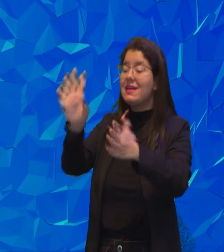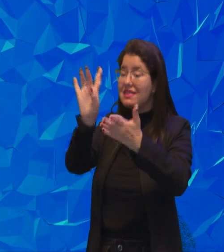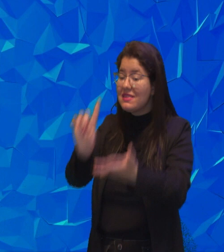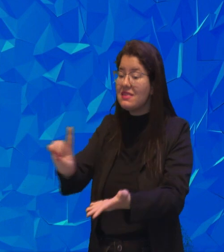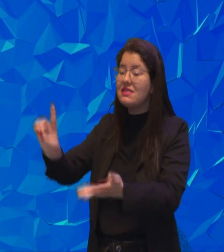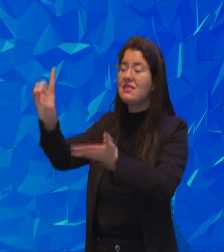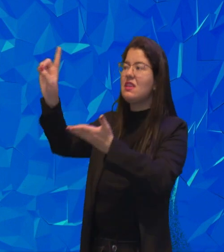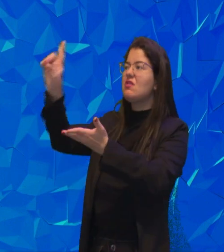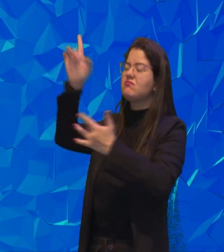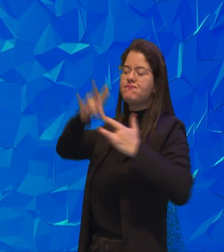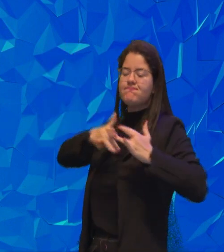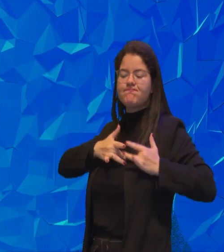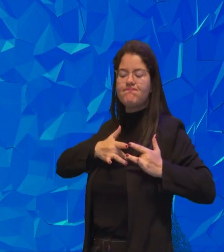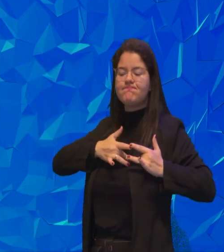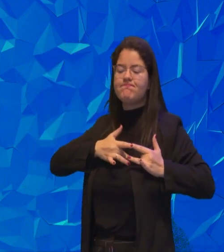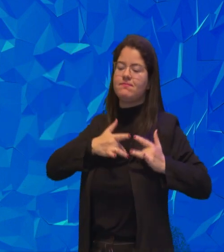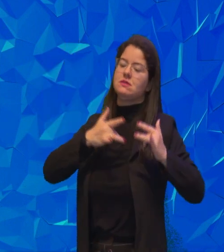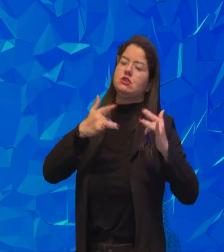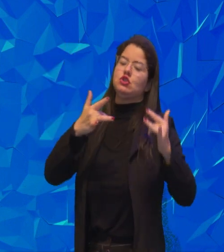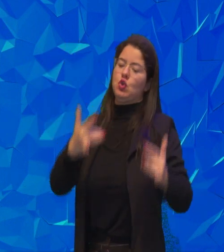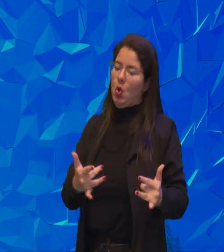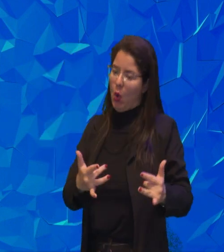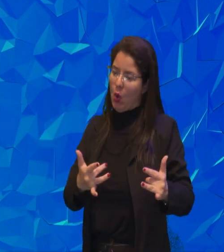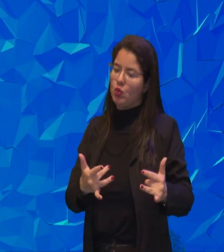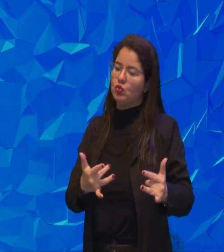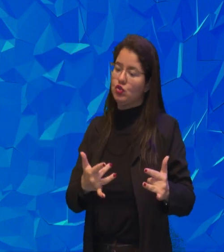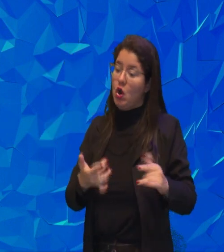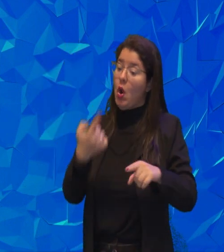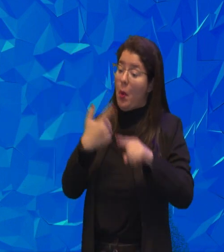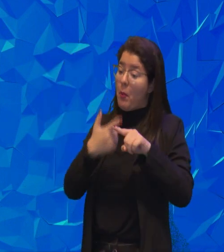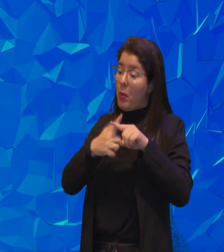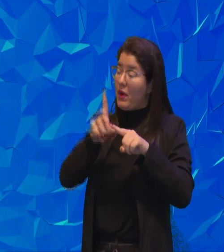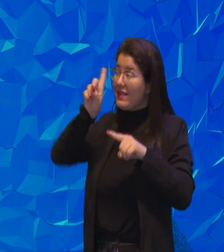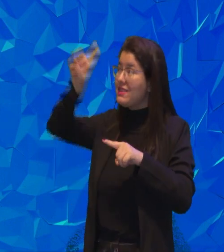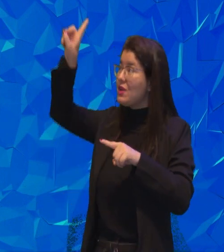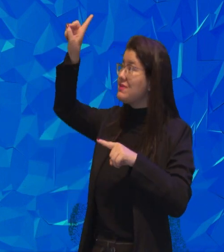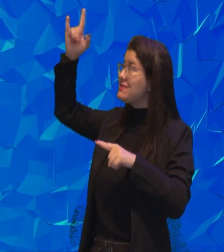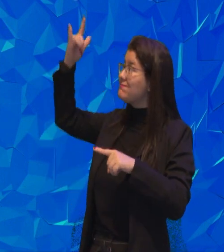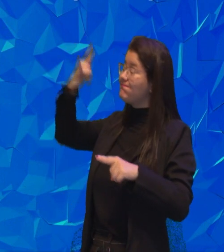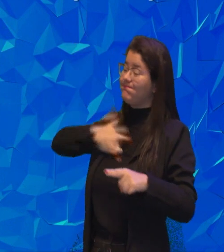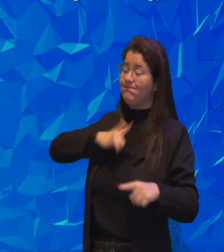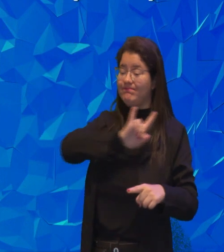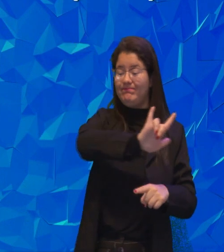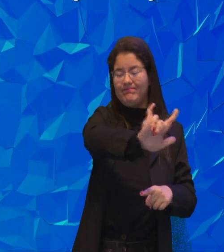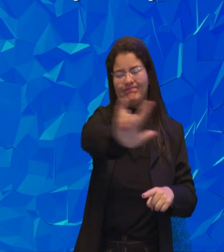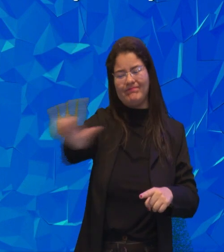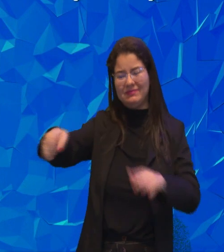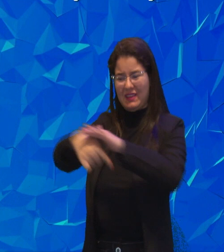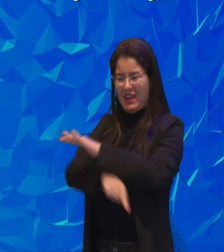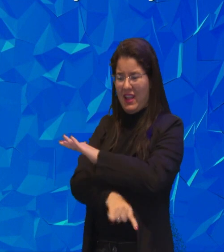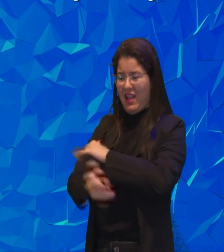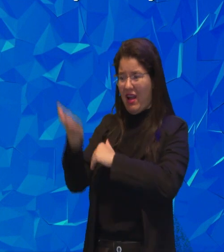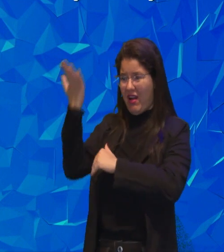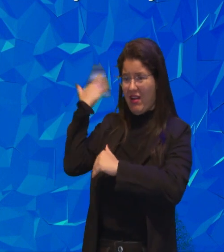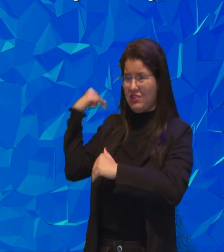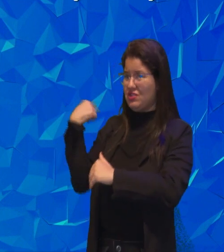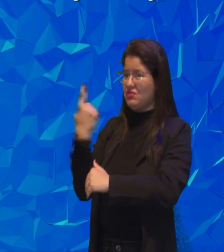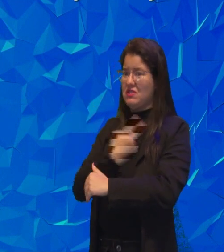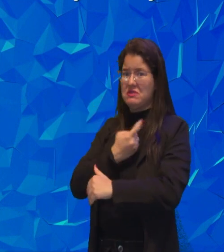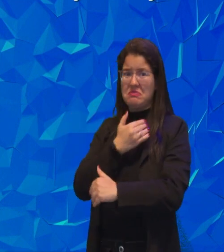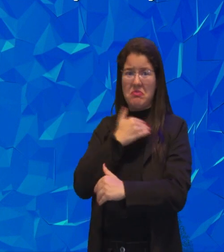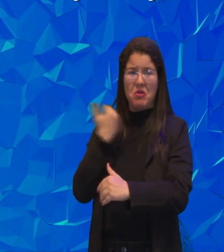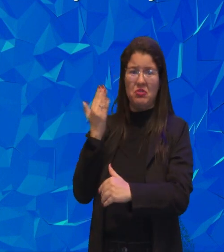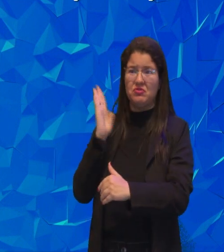segundo rico em misericórdia, por causa do grande amor com que nos amou, e estando nós mortos em nossos delitos